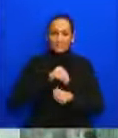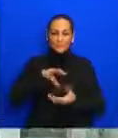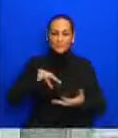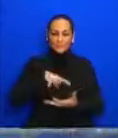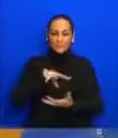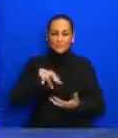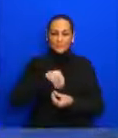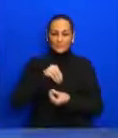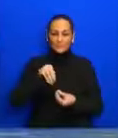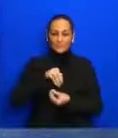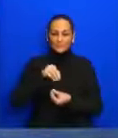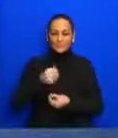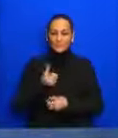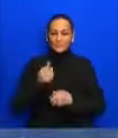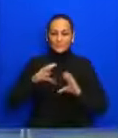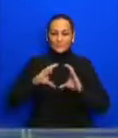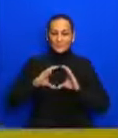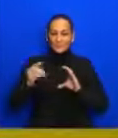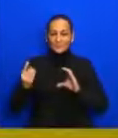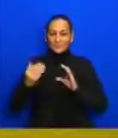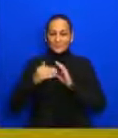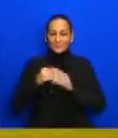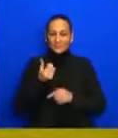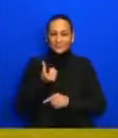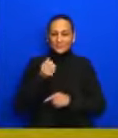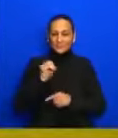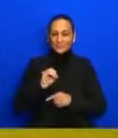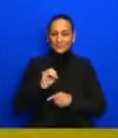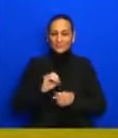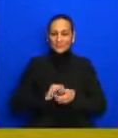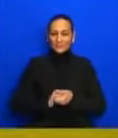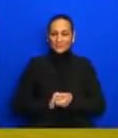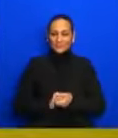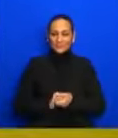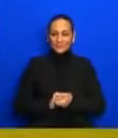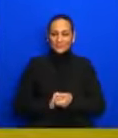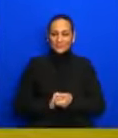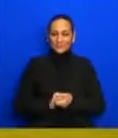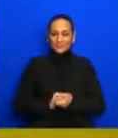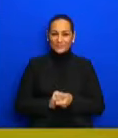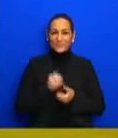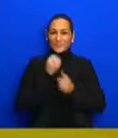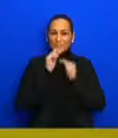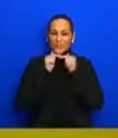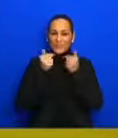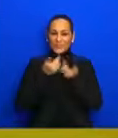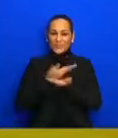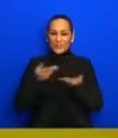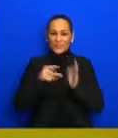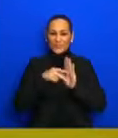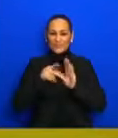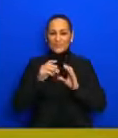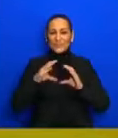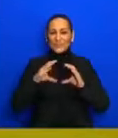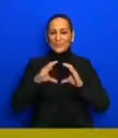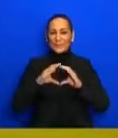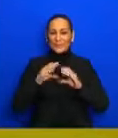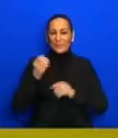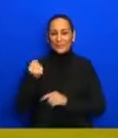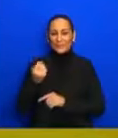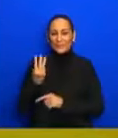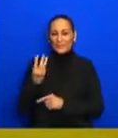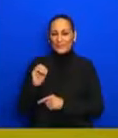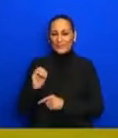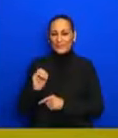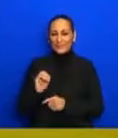Globo carregado, embaralhando 60 bolas numeradas de 0 a 60. Boa sorte para você. A primeira dezena na tela, bola